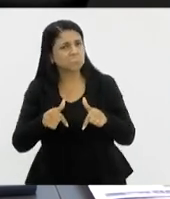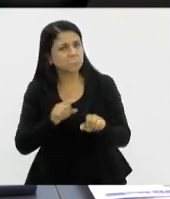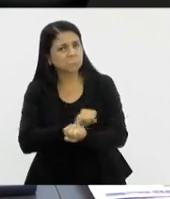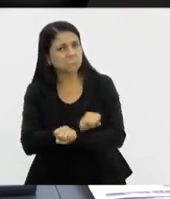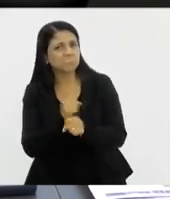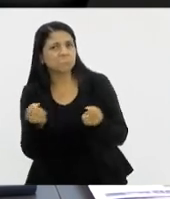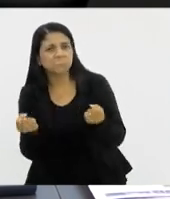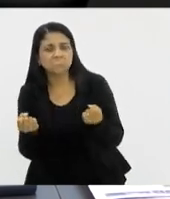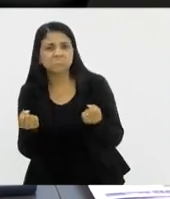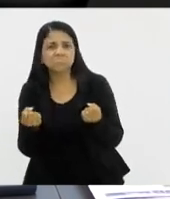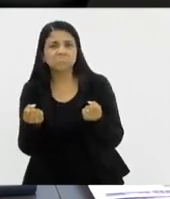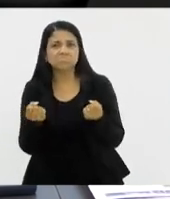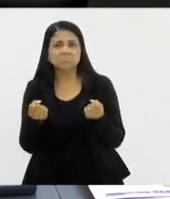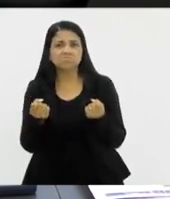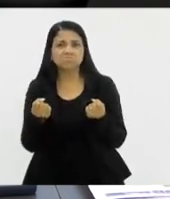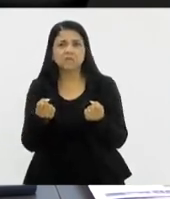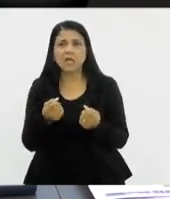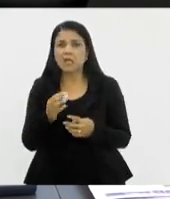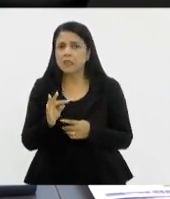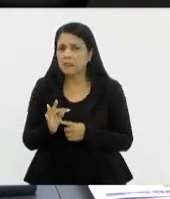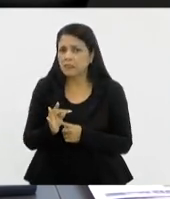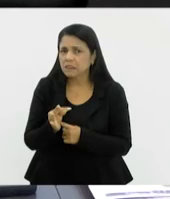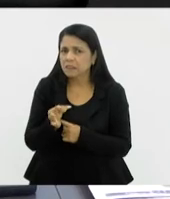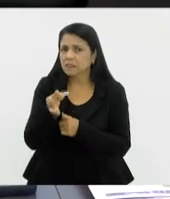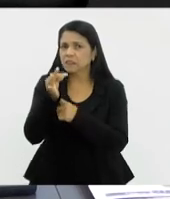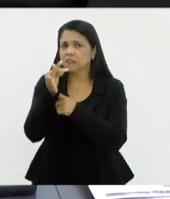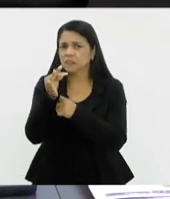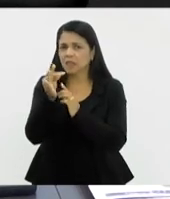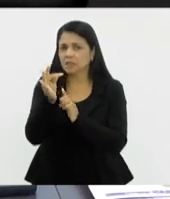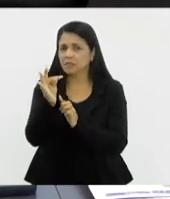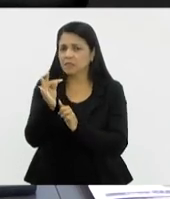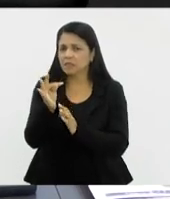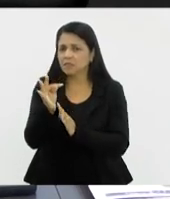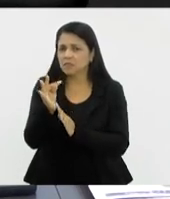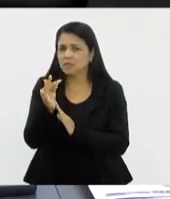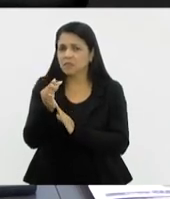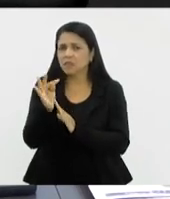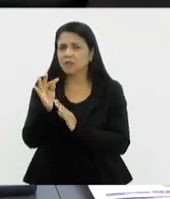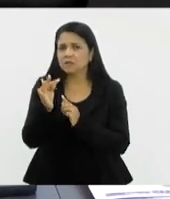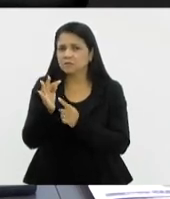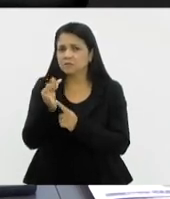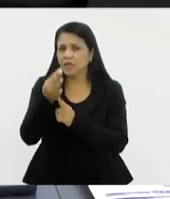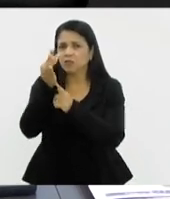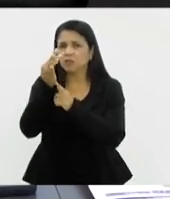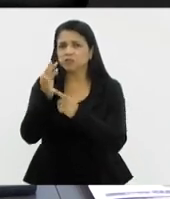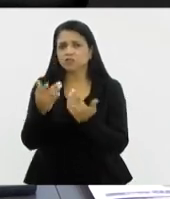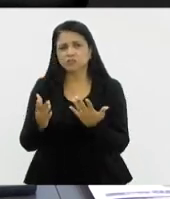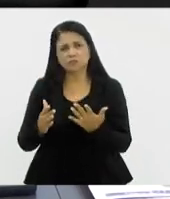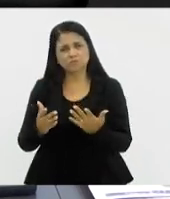Acho que não existe ainda tecnologia, por mais avançada que tenha, para isso.